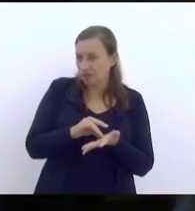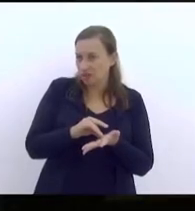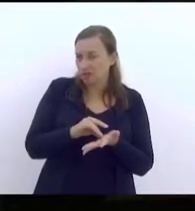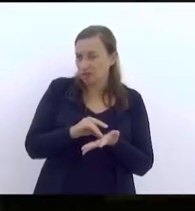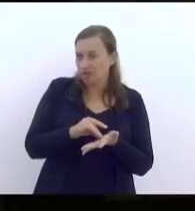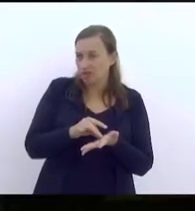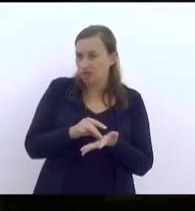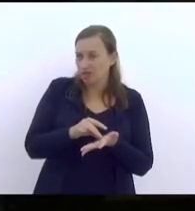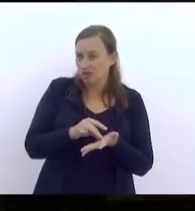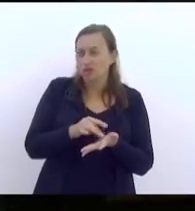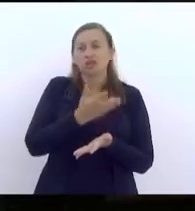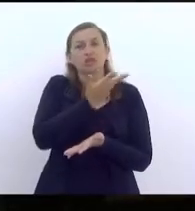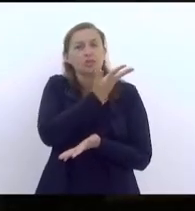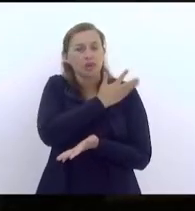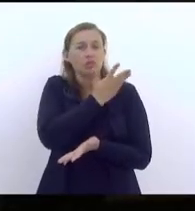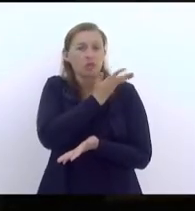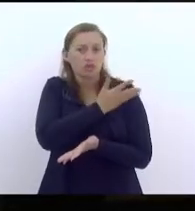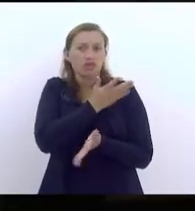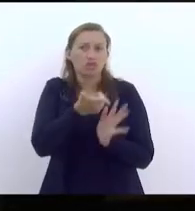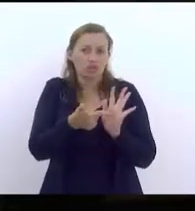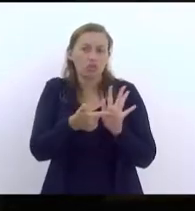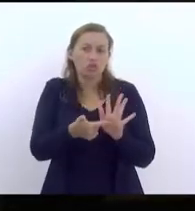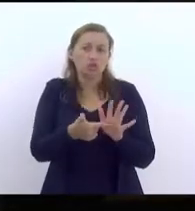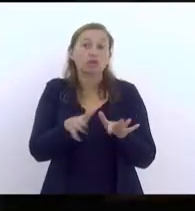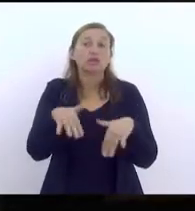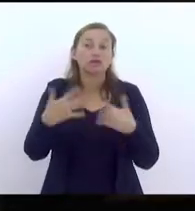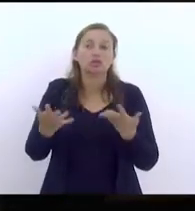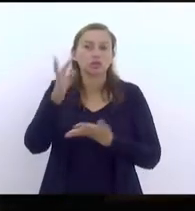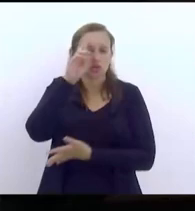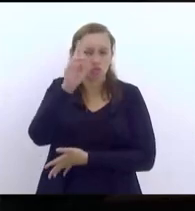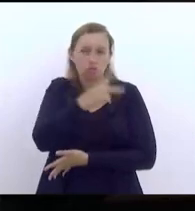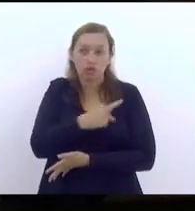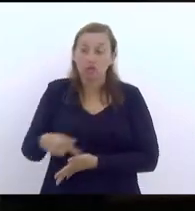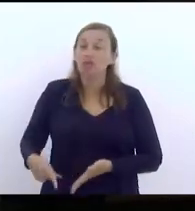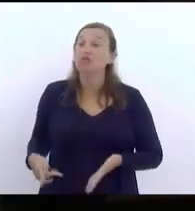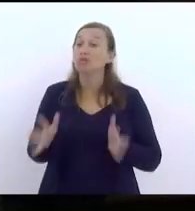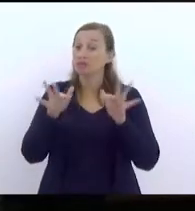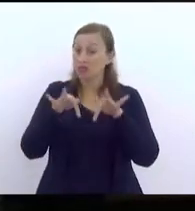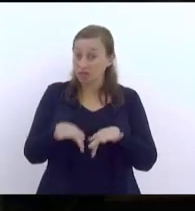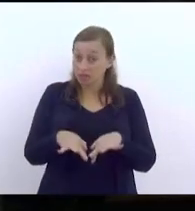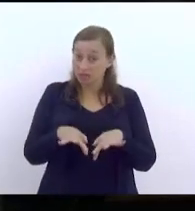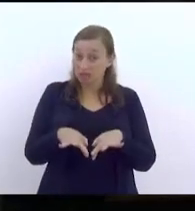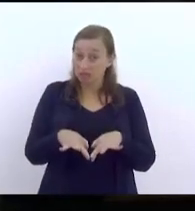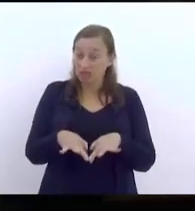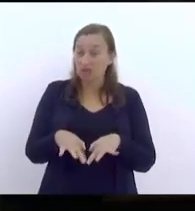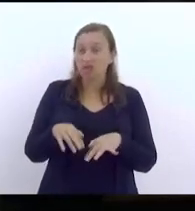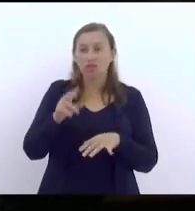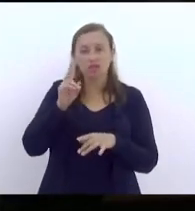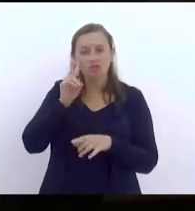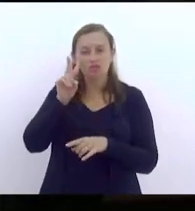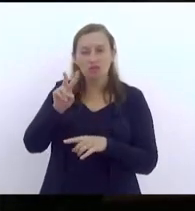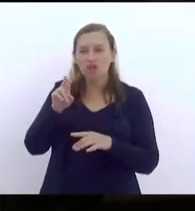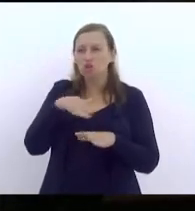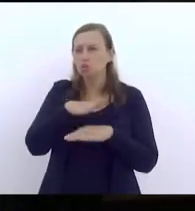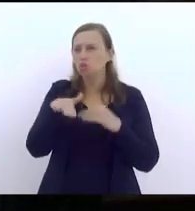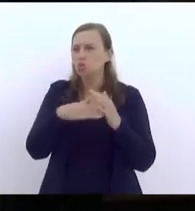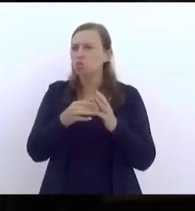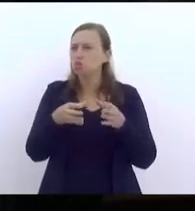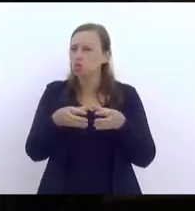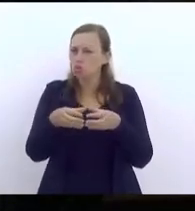disseminando o preconceito. E, senhor presidente, para concluir, se olhar todos os